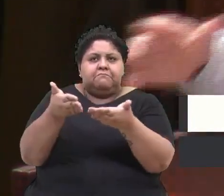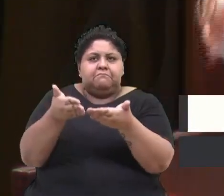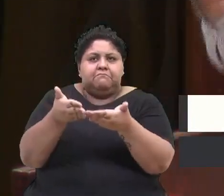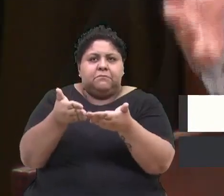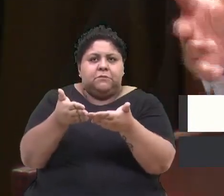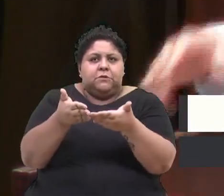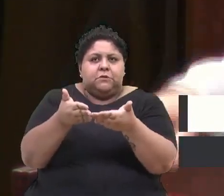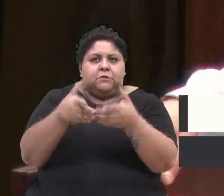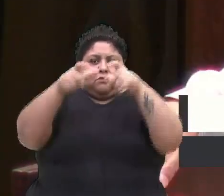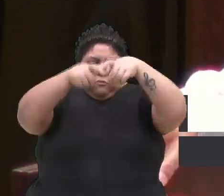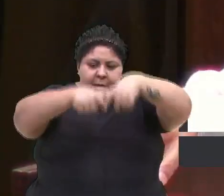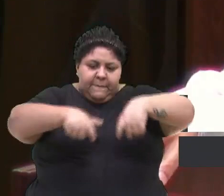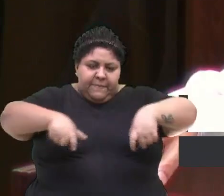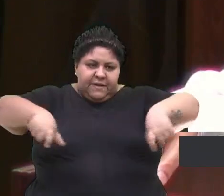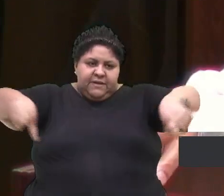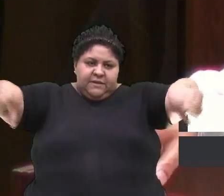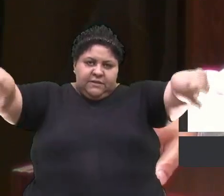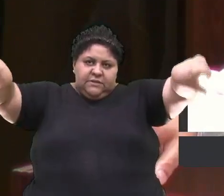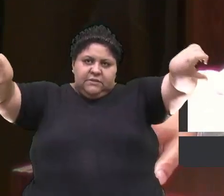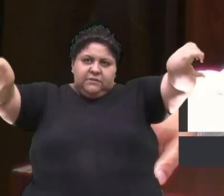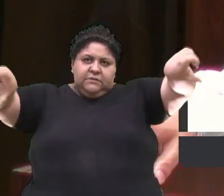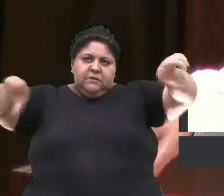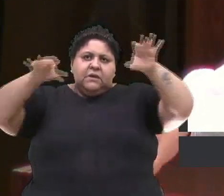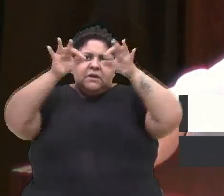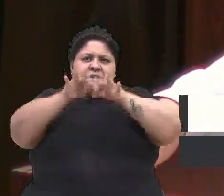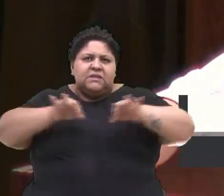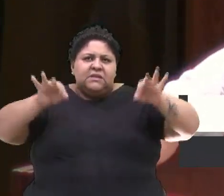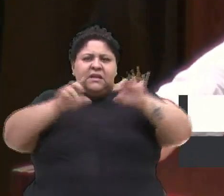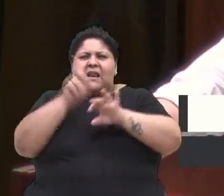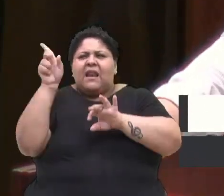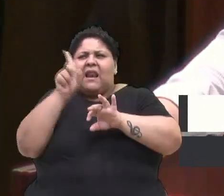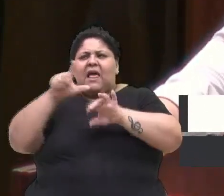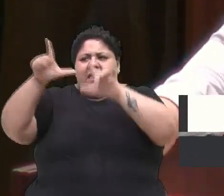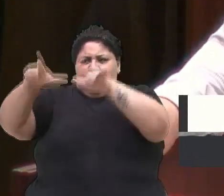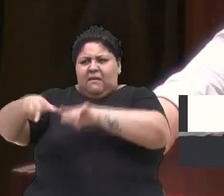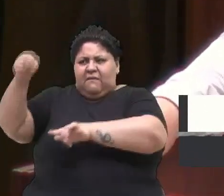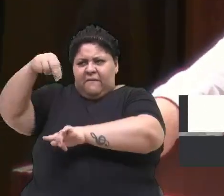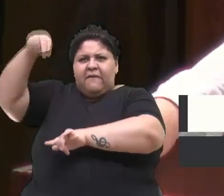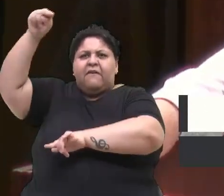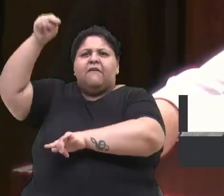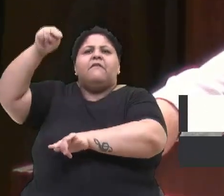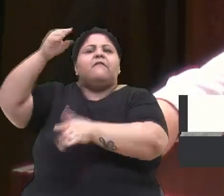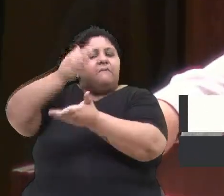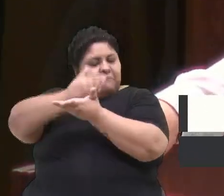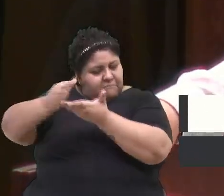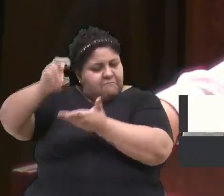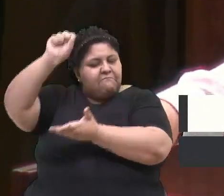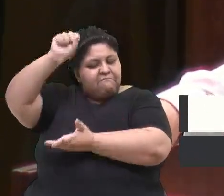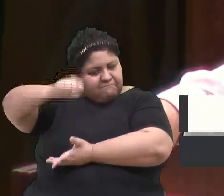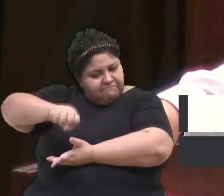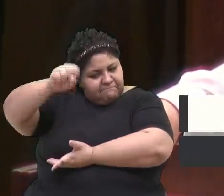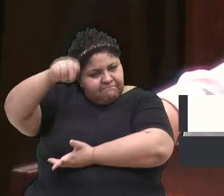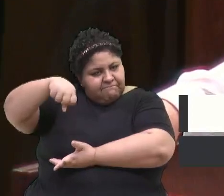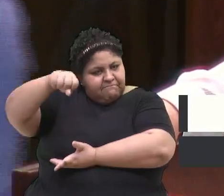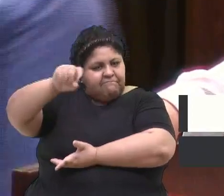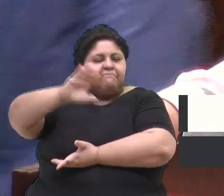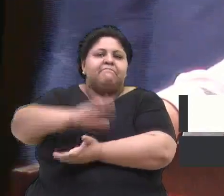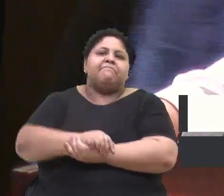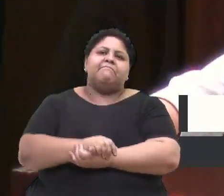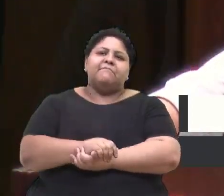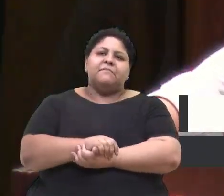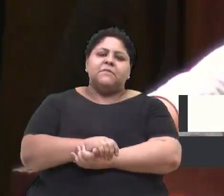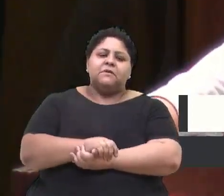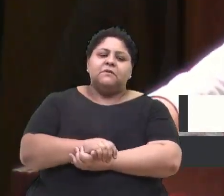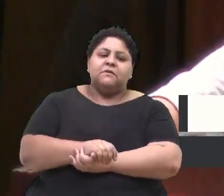né, simples, lá no Complexo Esportivo da Zona Norte. Vai sair, vereador. Mas, tá, que